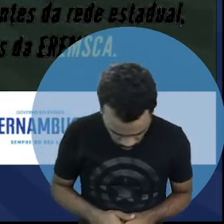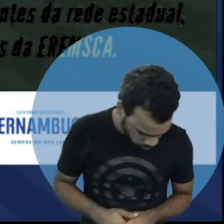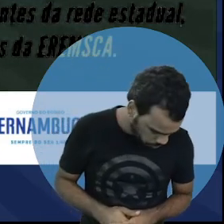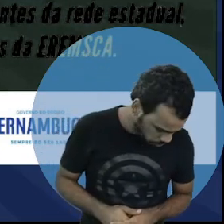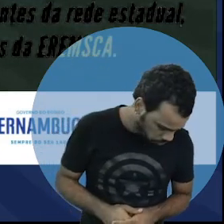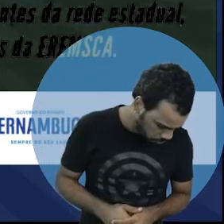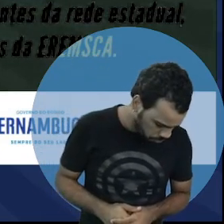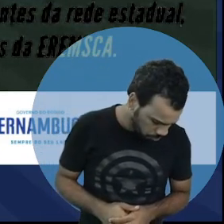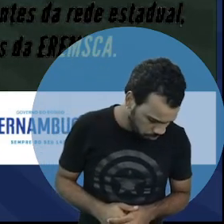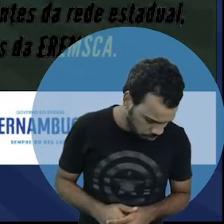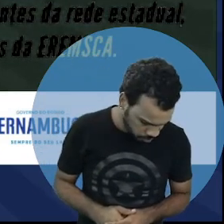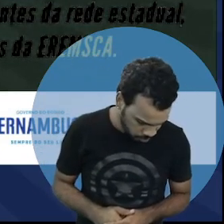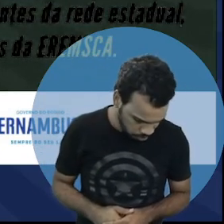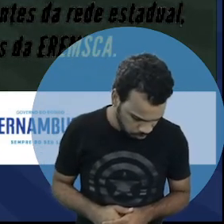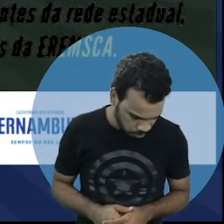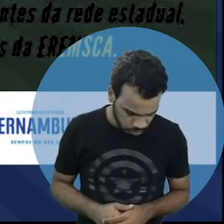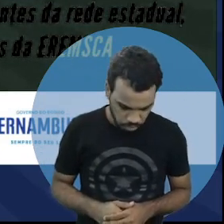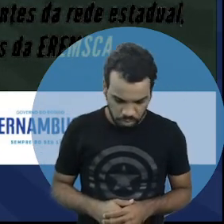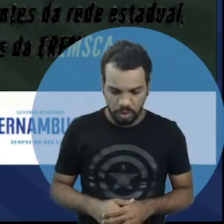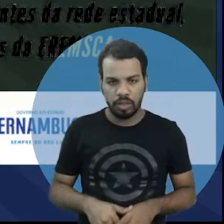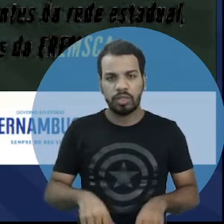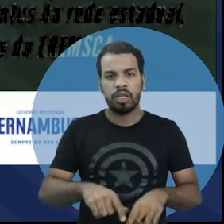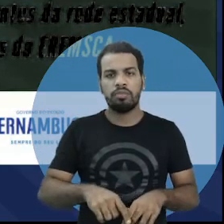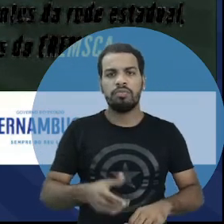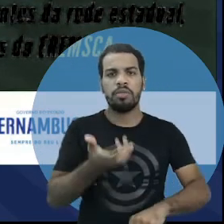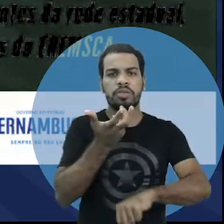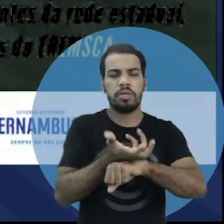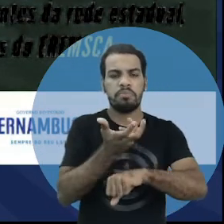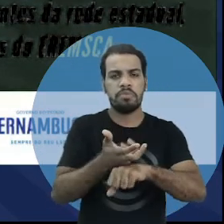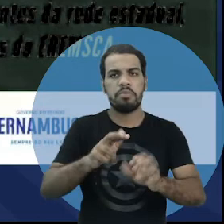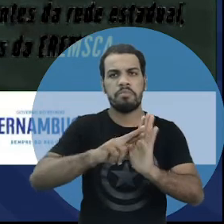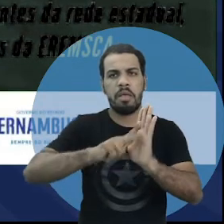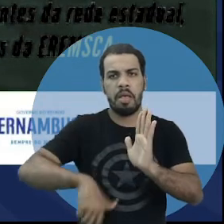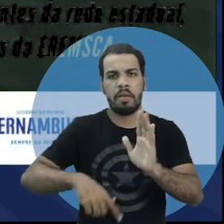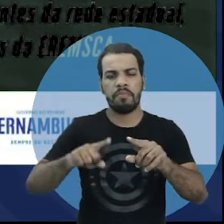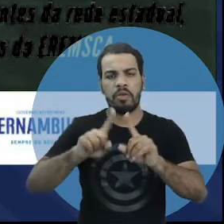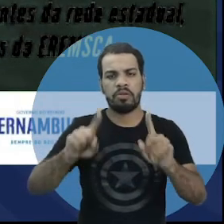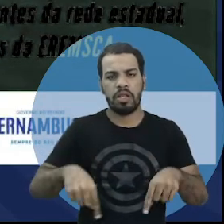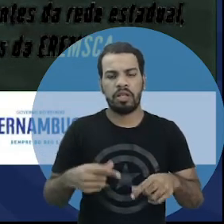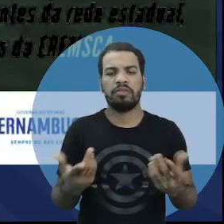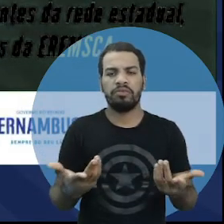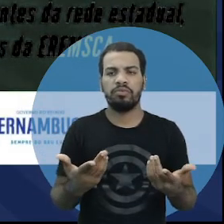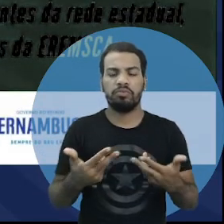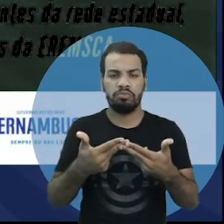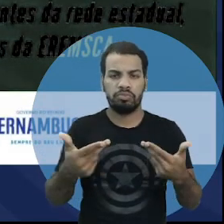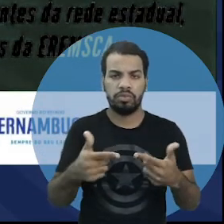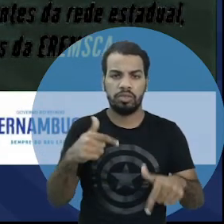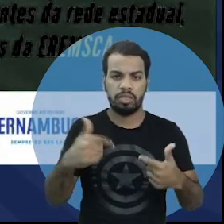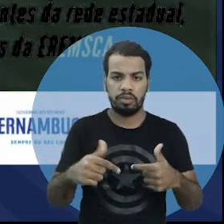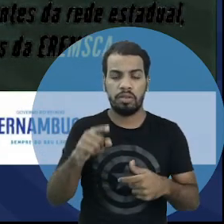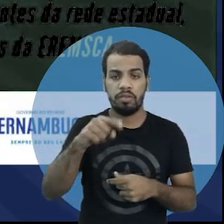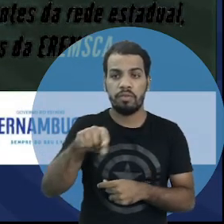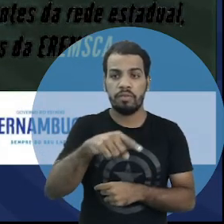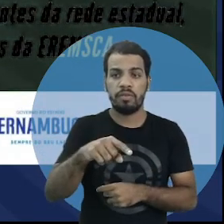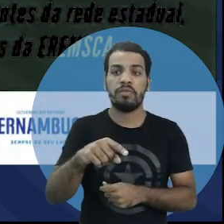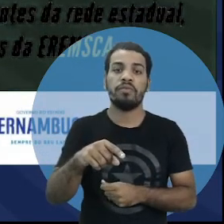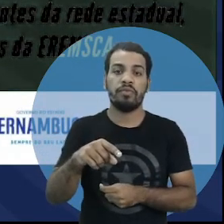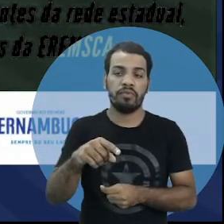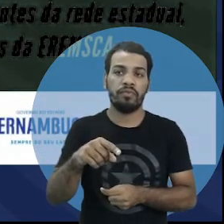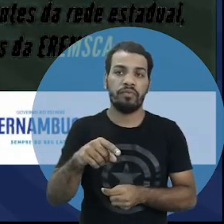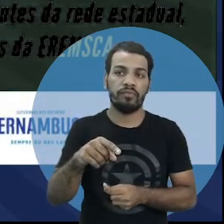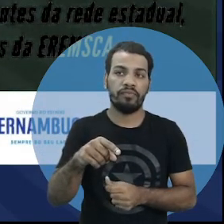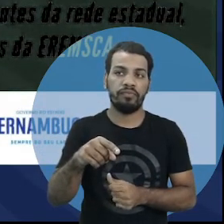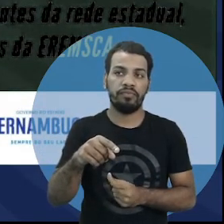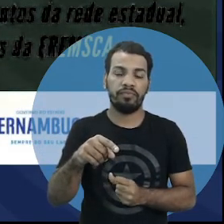formativos aí, como conjunto de disciplinas e projetos e oficinas e outras situações de trabalho, é que o estudante consiga escolher, no